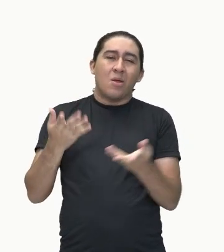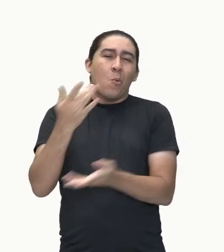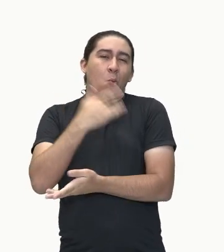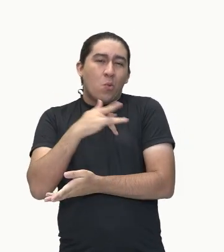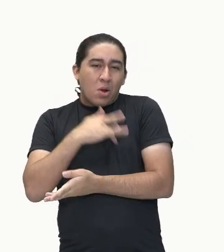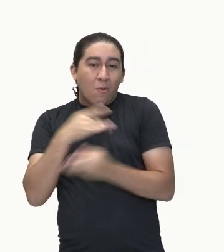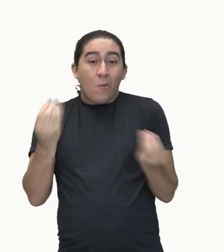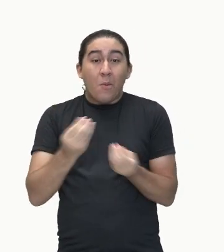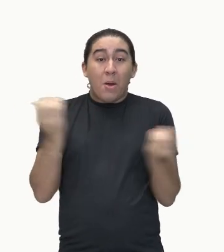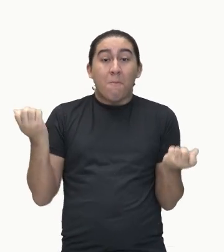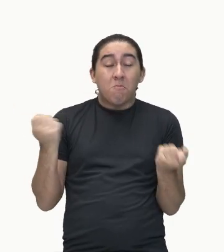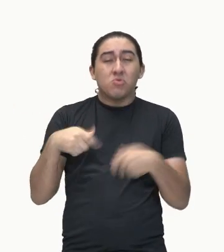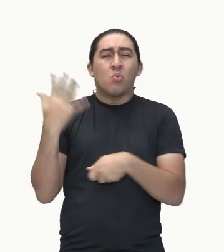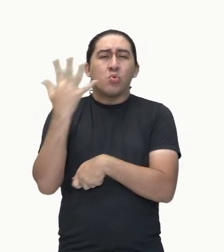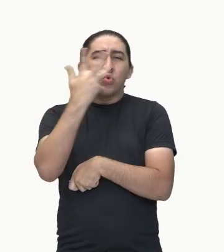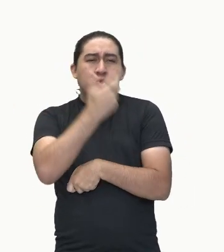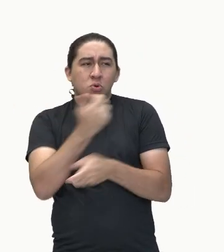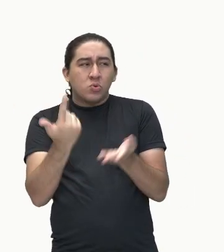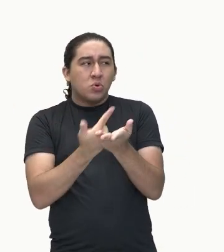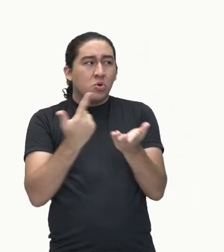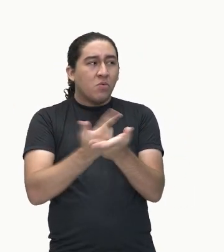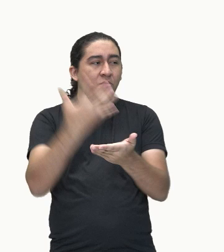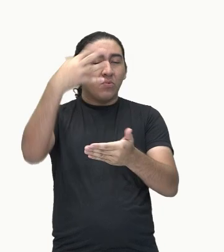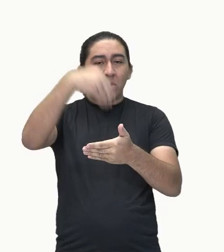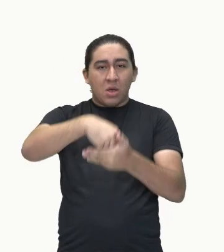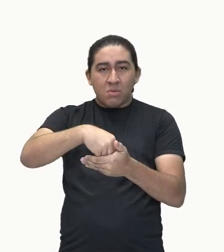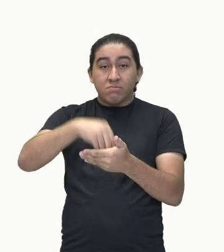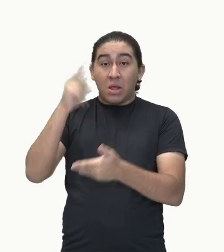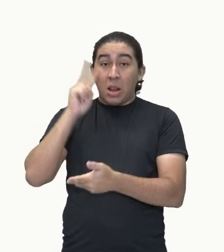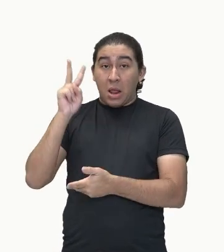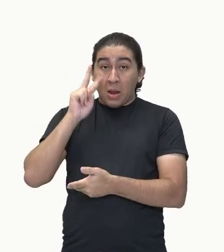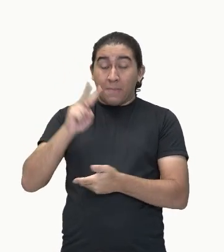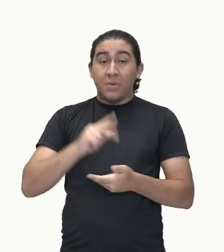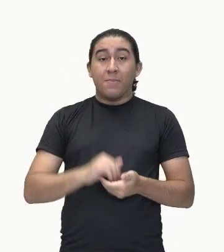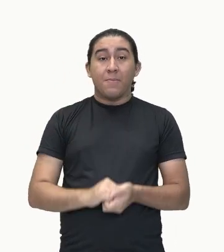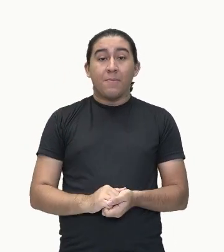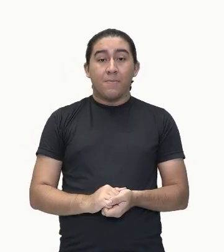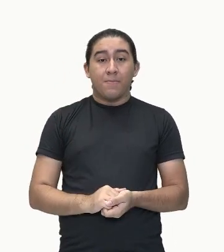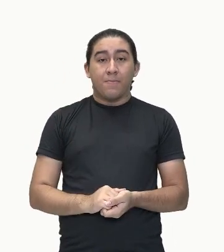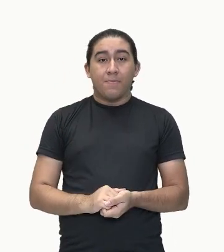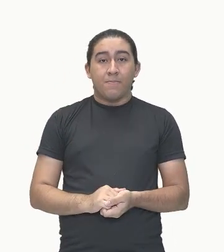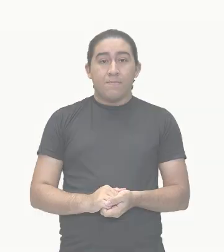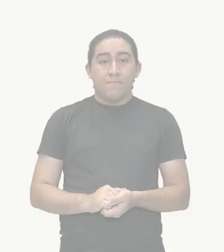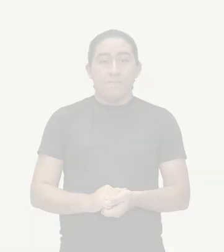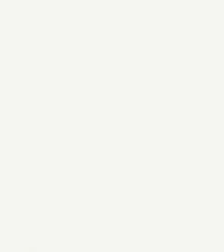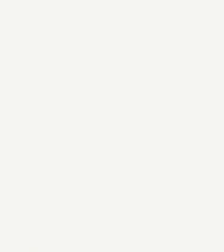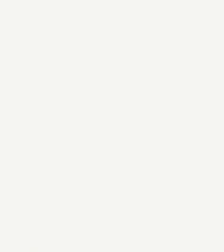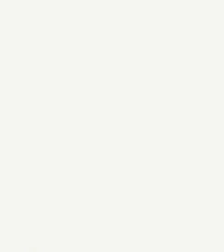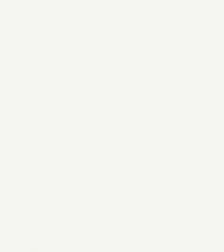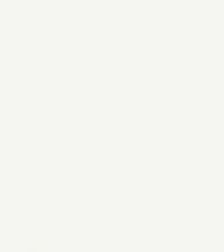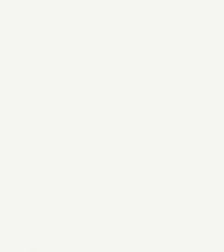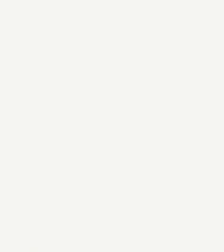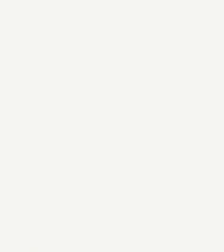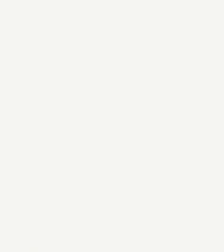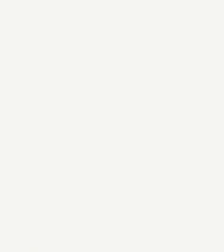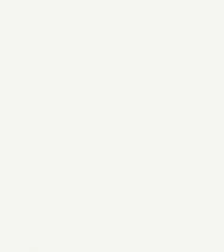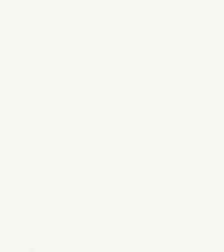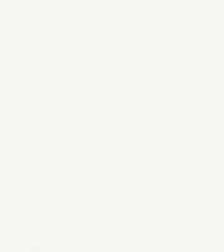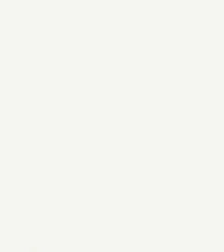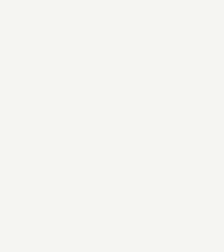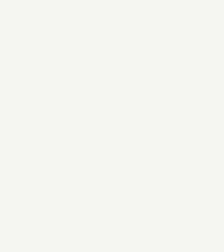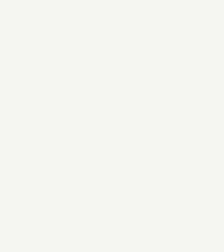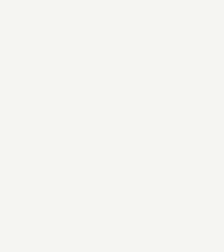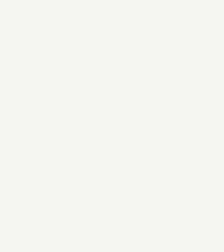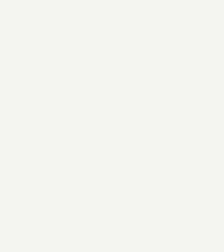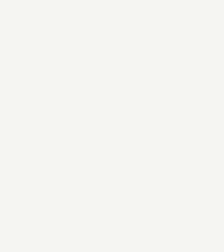como és bonito no romance. Então, lembrando aí, o romance, a gente já pega aquela ideia dos autores lá